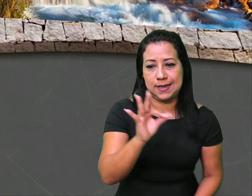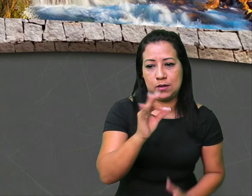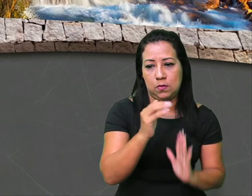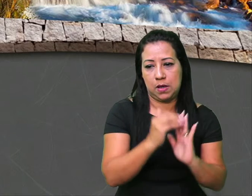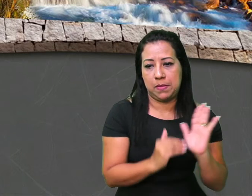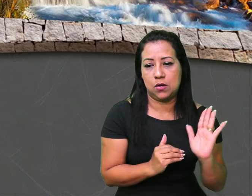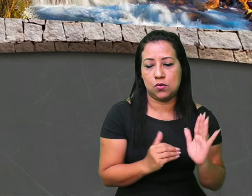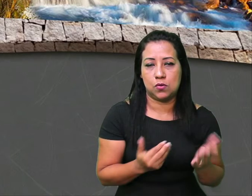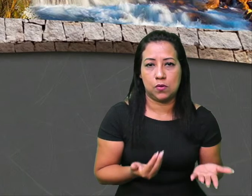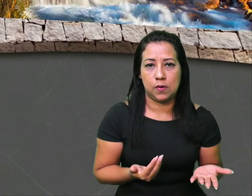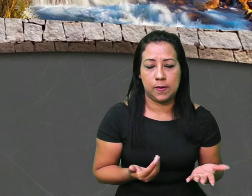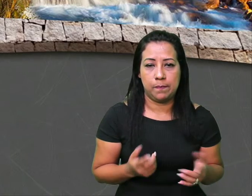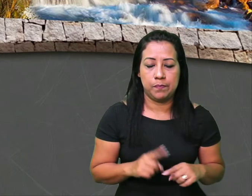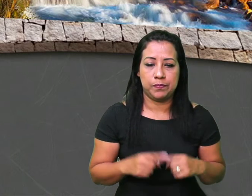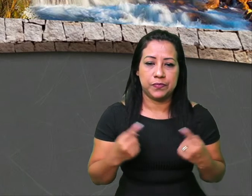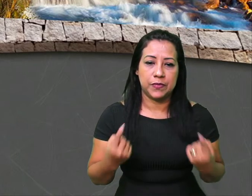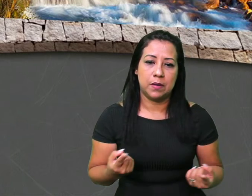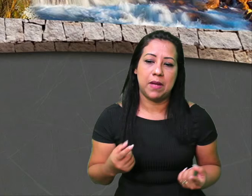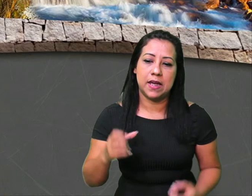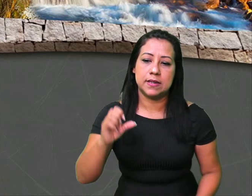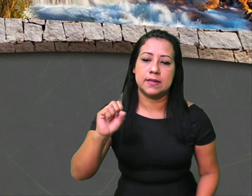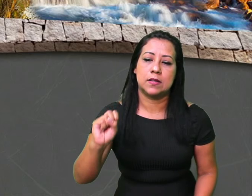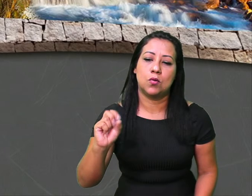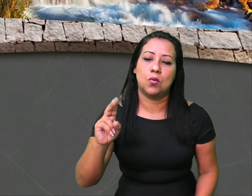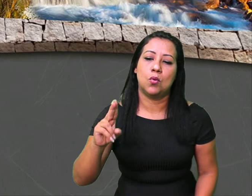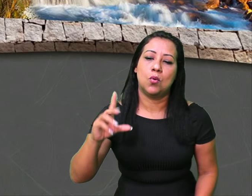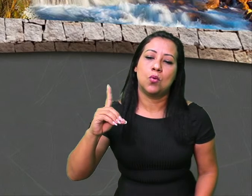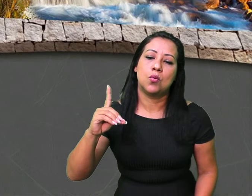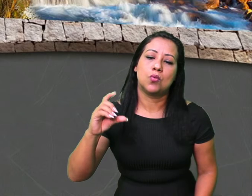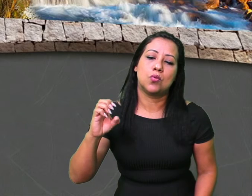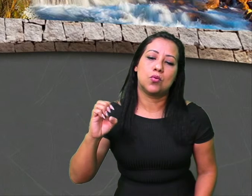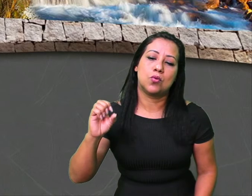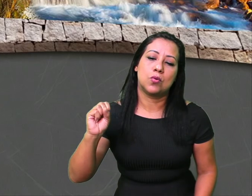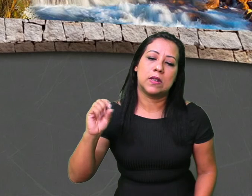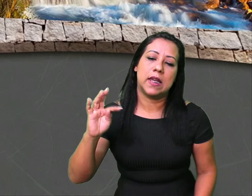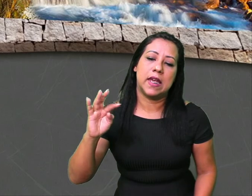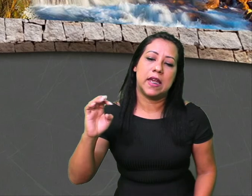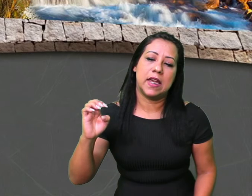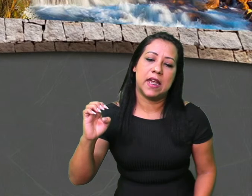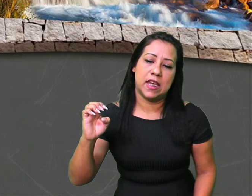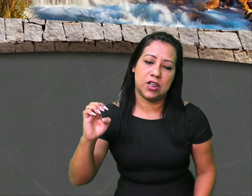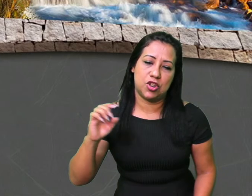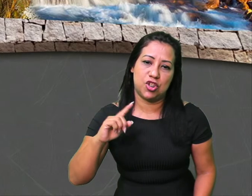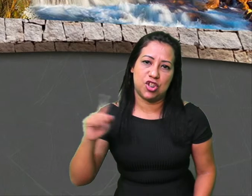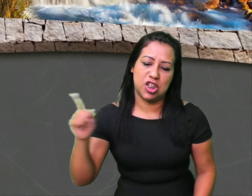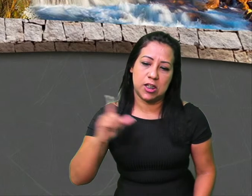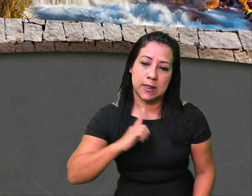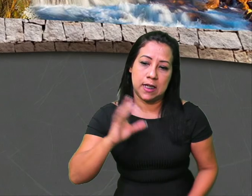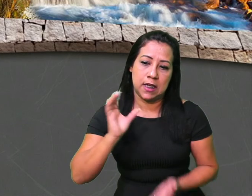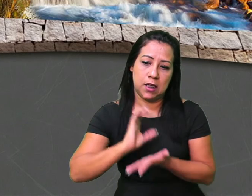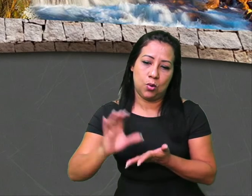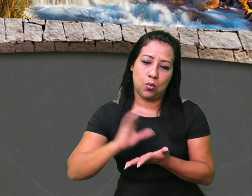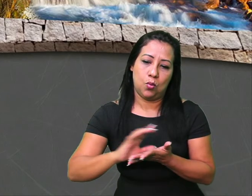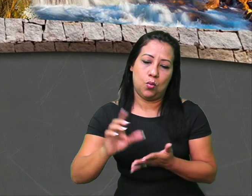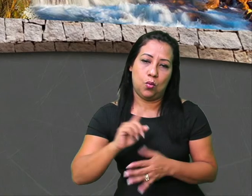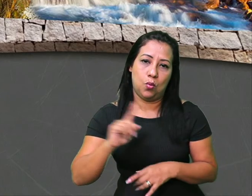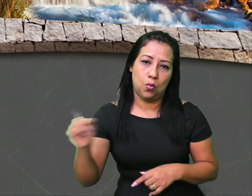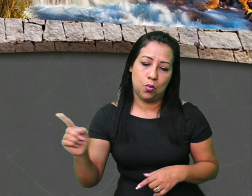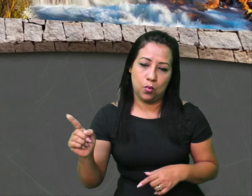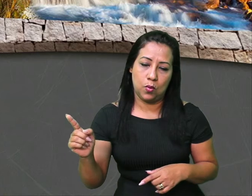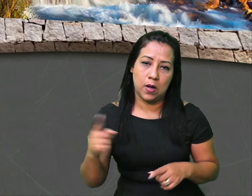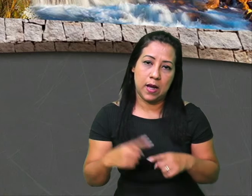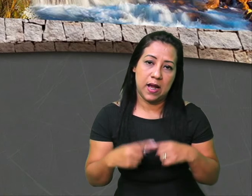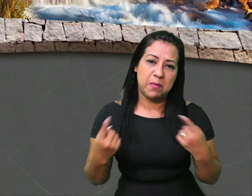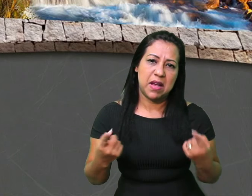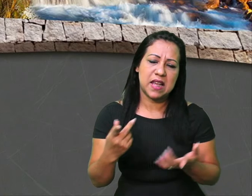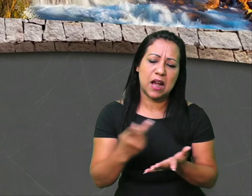ainda continua com os 70%. Mas o que está ocorrendo hoje? Houve uma desconcentração industrial.